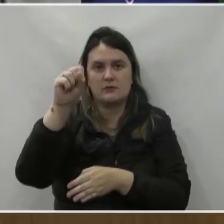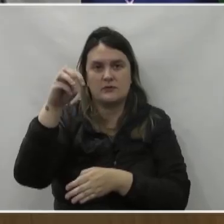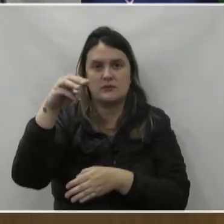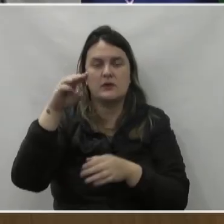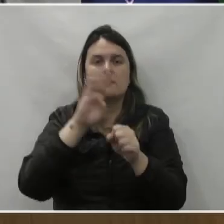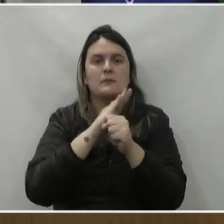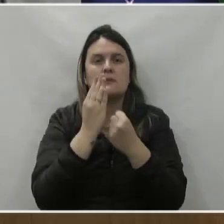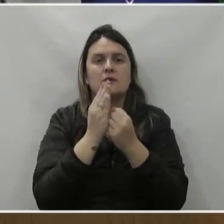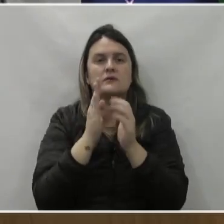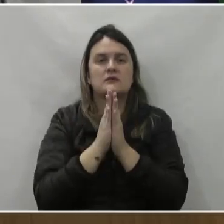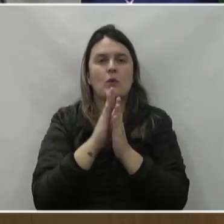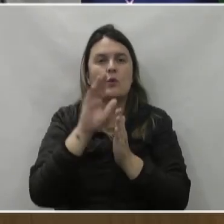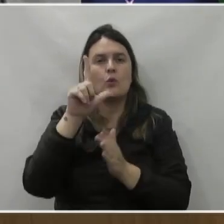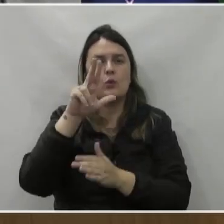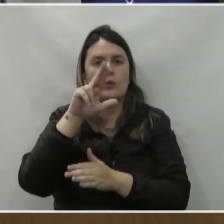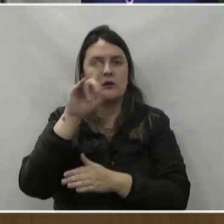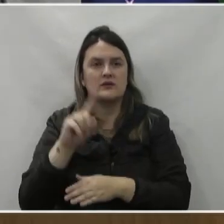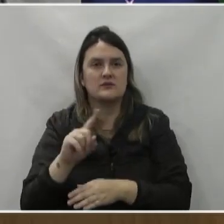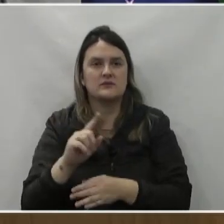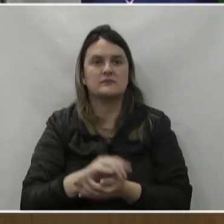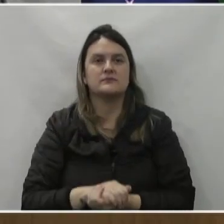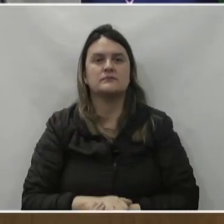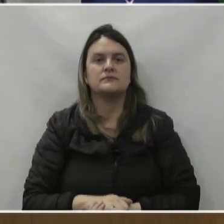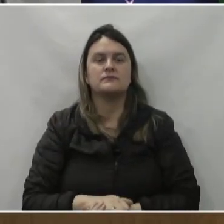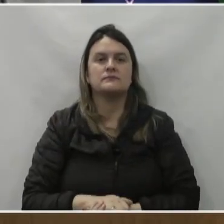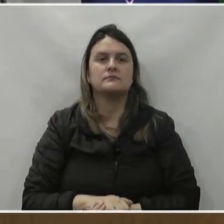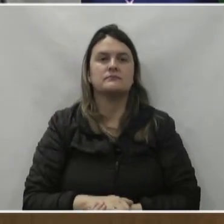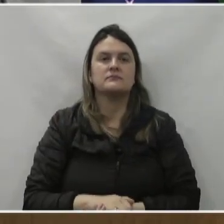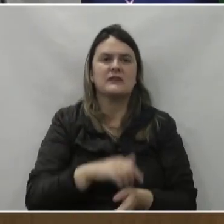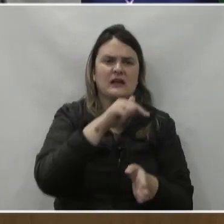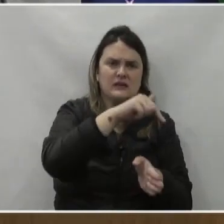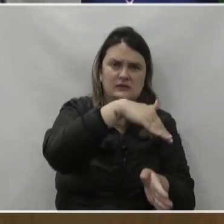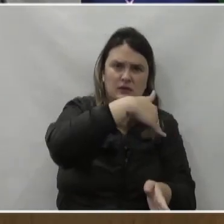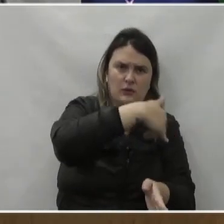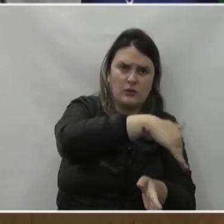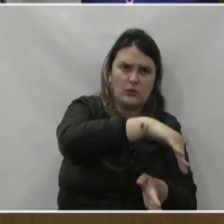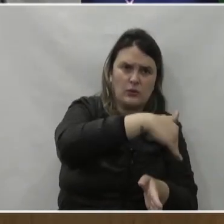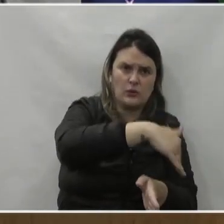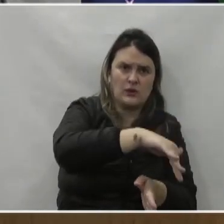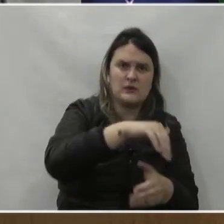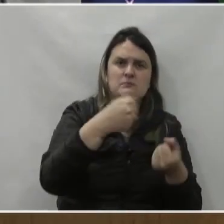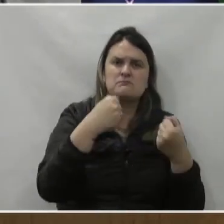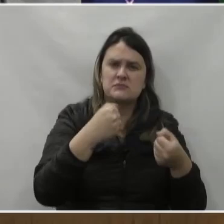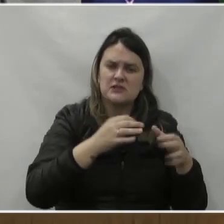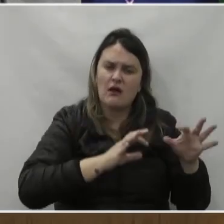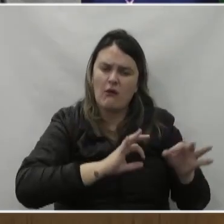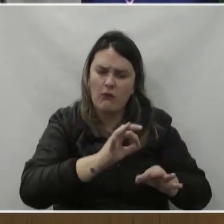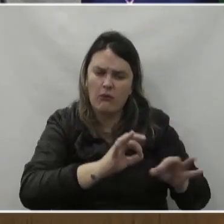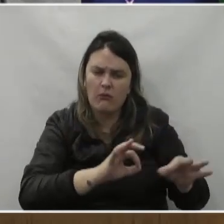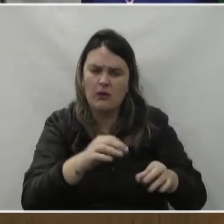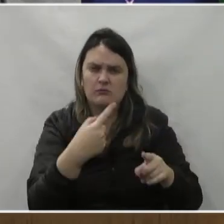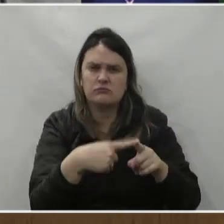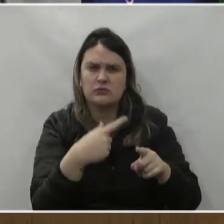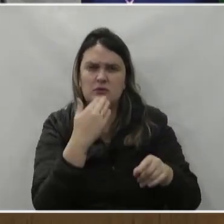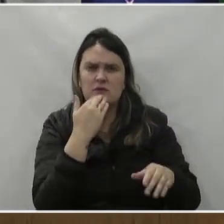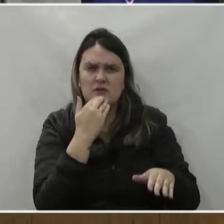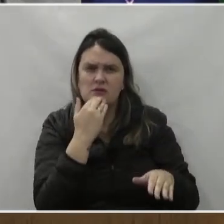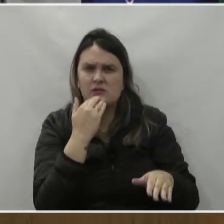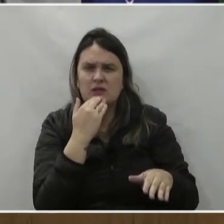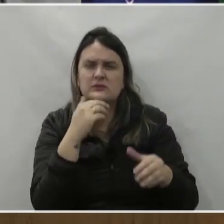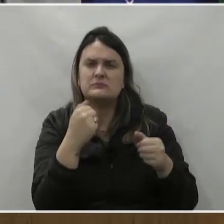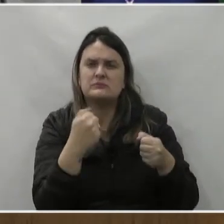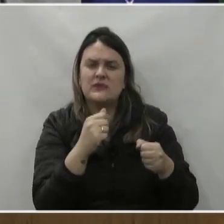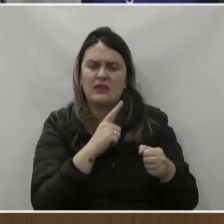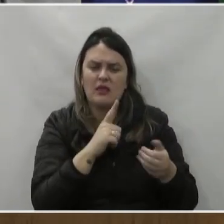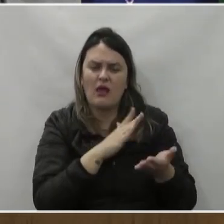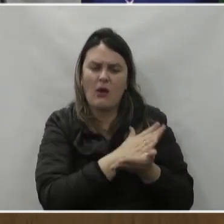São Luís. Justificativa. A referida via encontra-se em condições precárias, apresentando